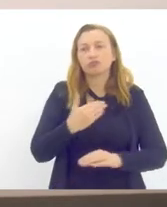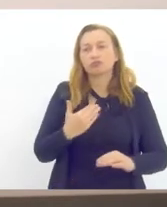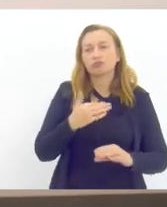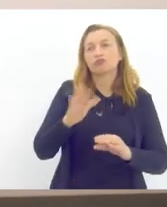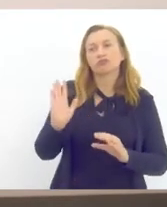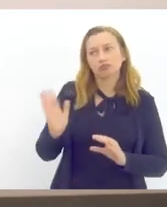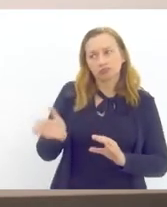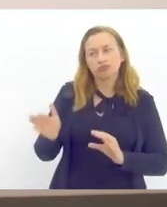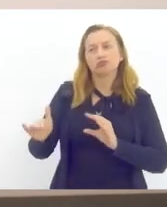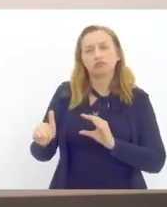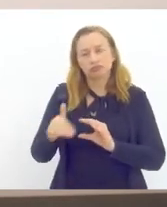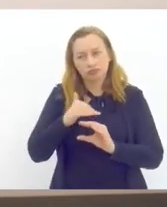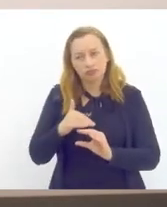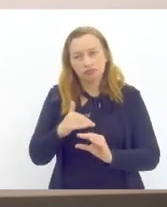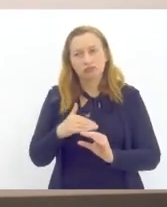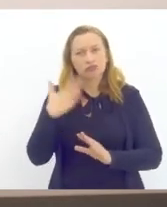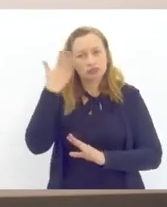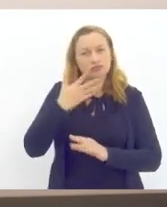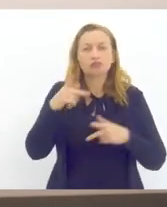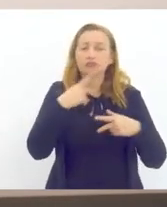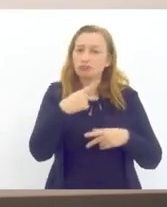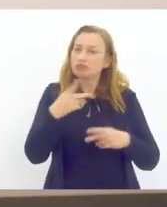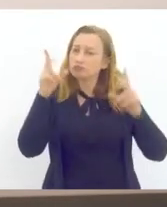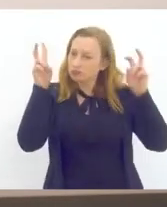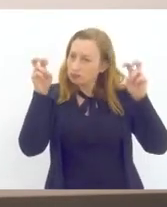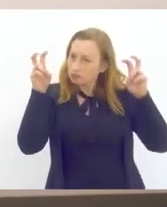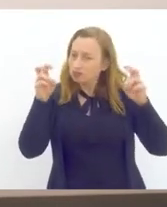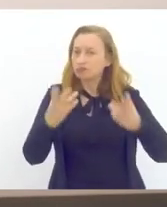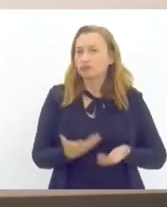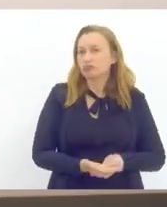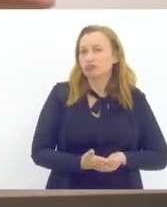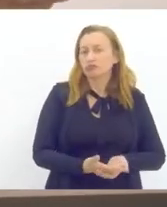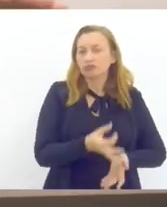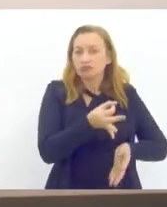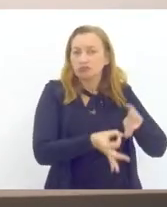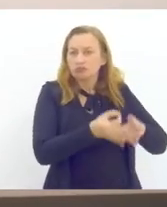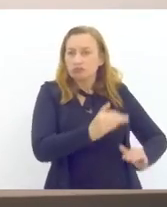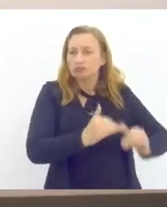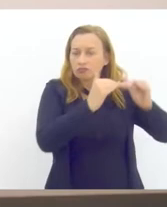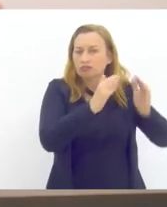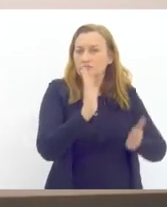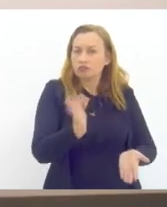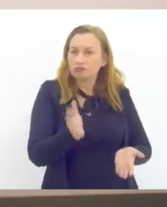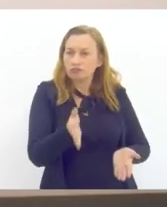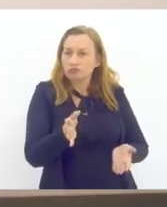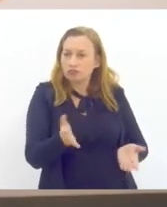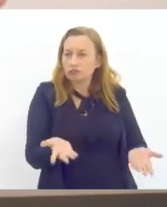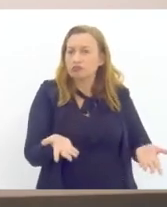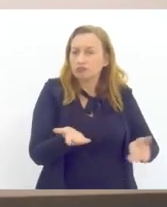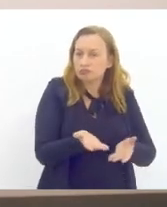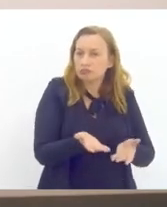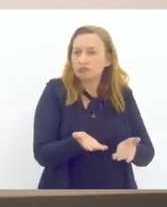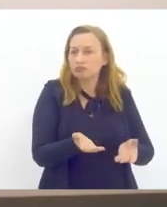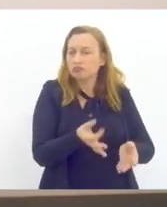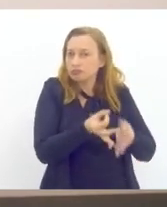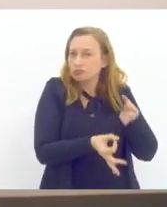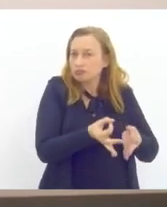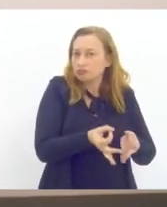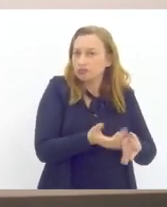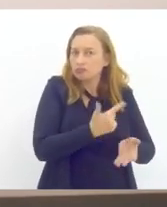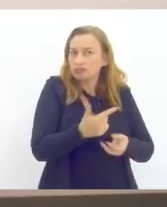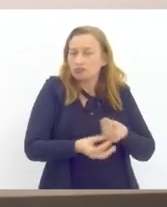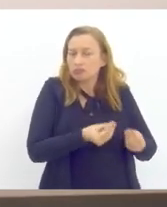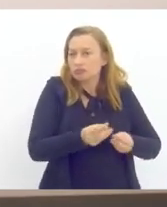mensagem para tratar dessa questão, porque a decisão do Supremo está tomada em caráter transitado em julgado, decisão terminativa, não tem mais para onde recorrer.